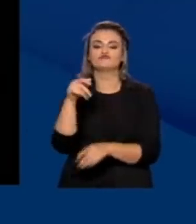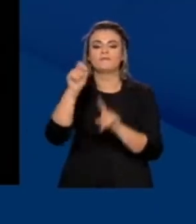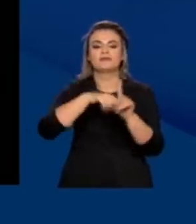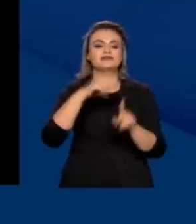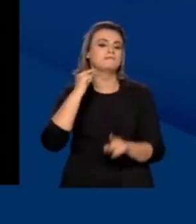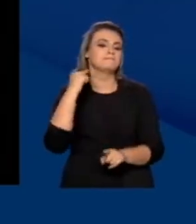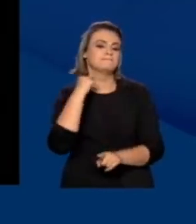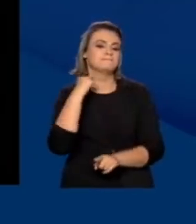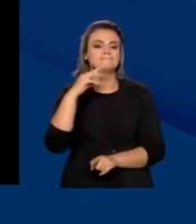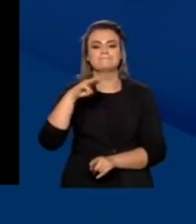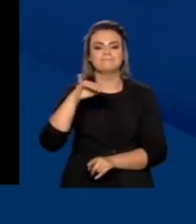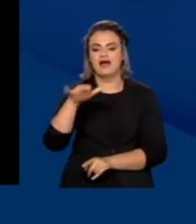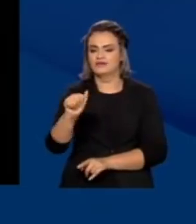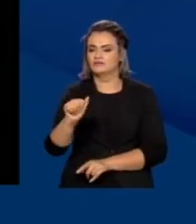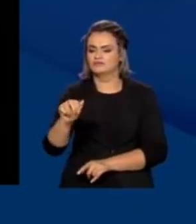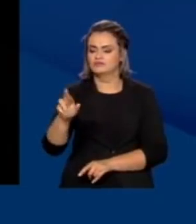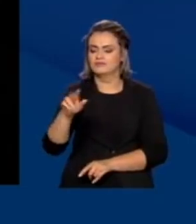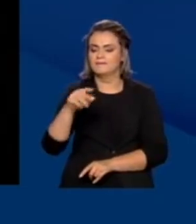maio.